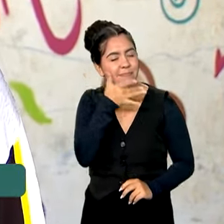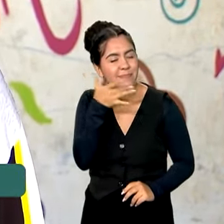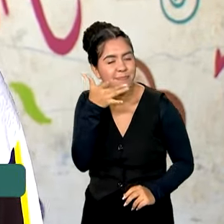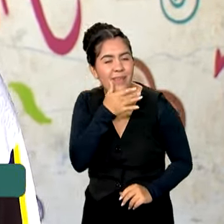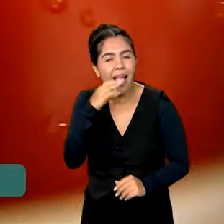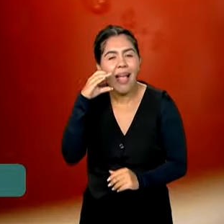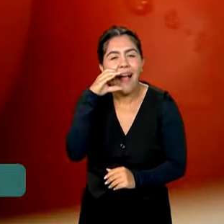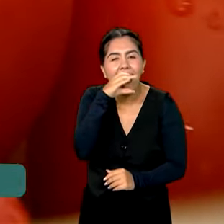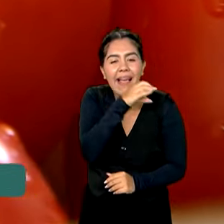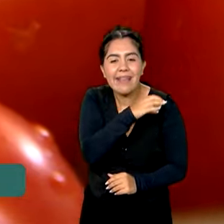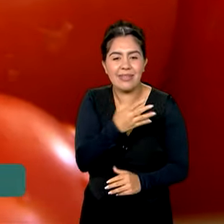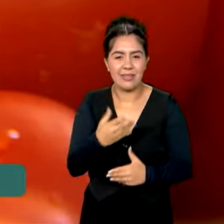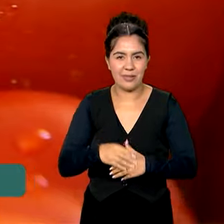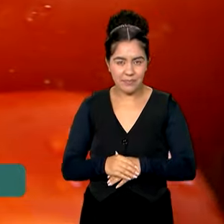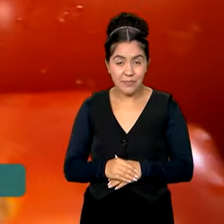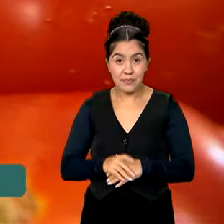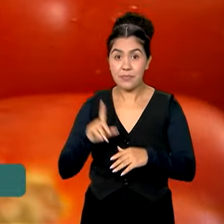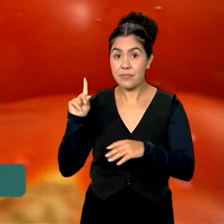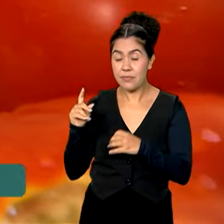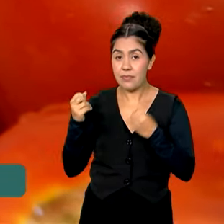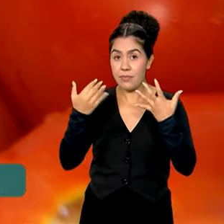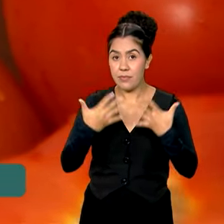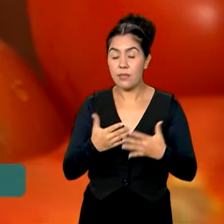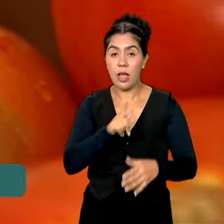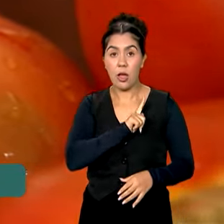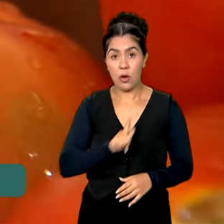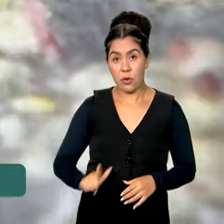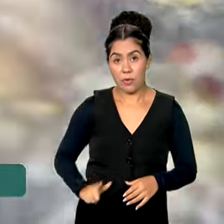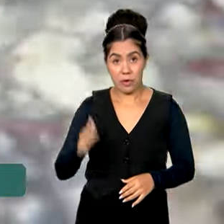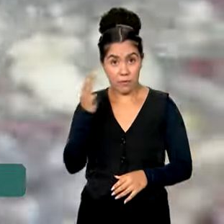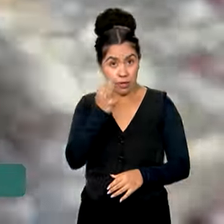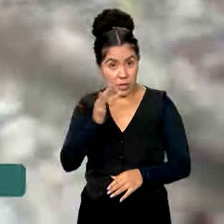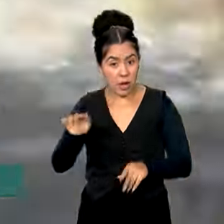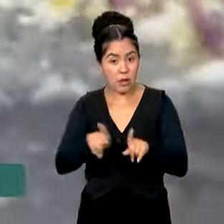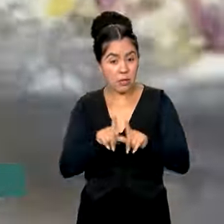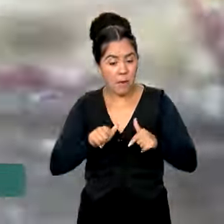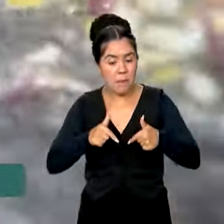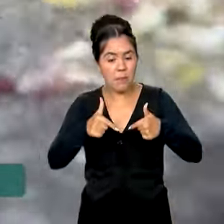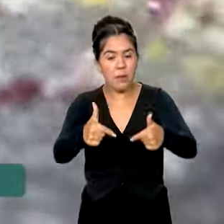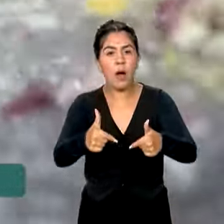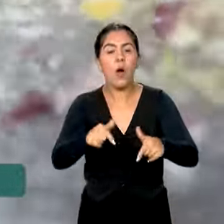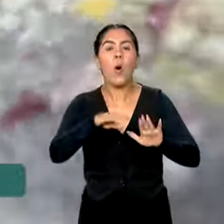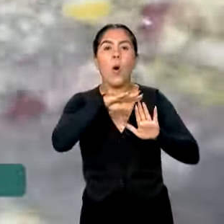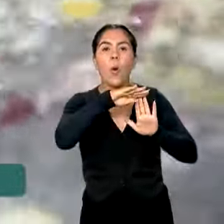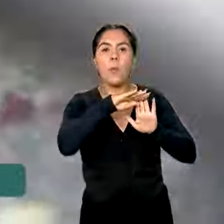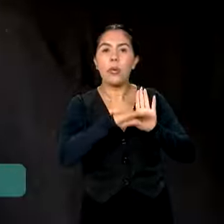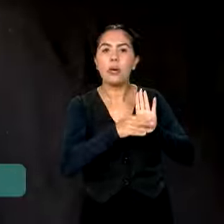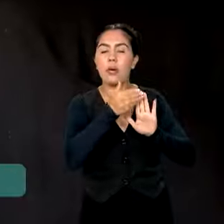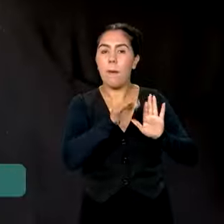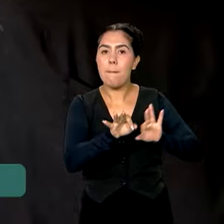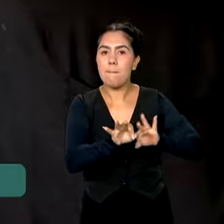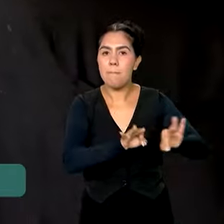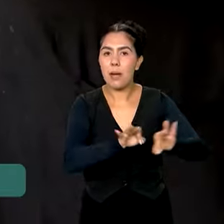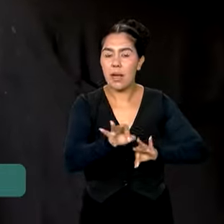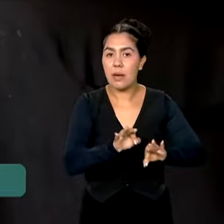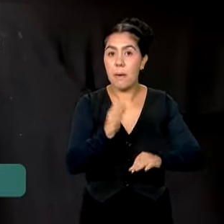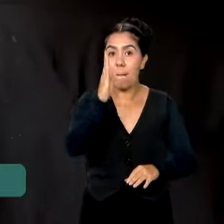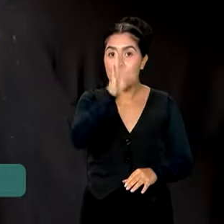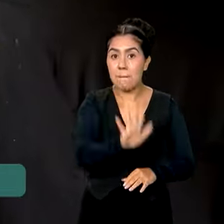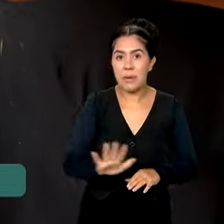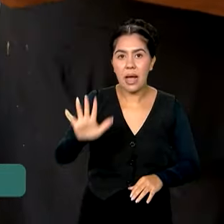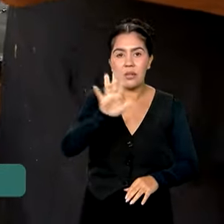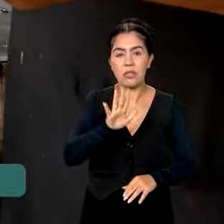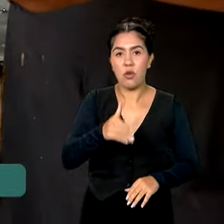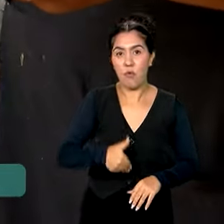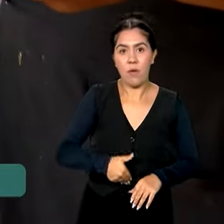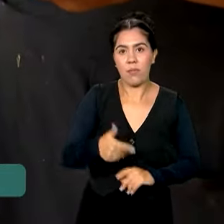hora, quentinha. Outra resposta do governo federal é o Plano Brasil Sem Fome. Um conjunto de